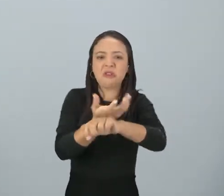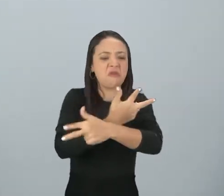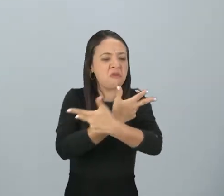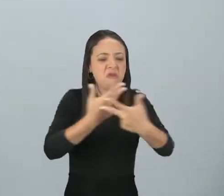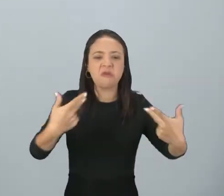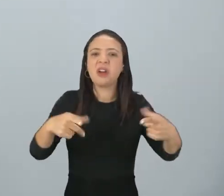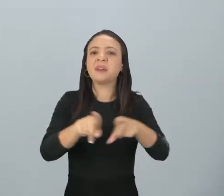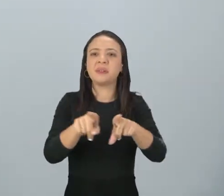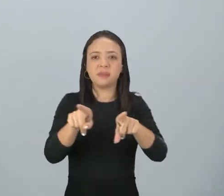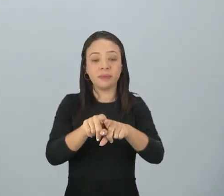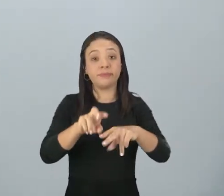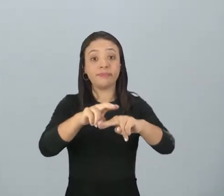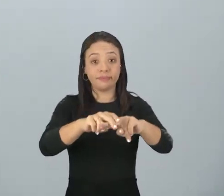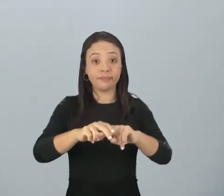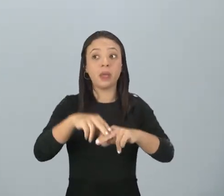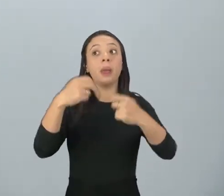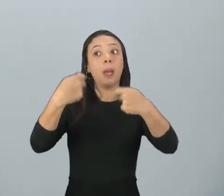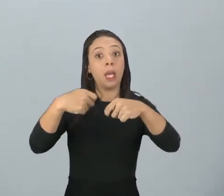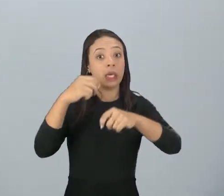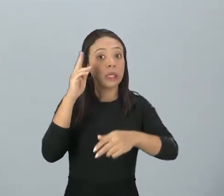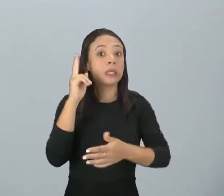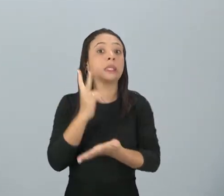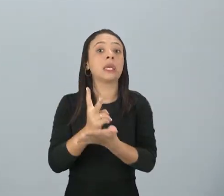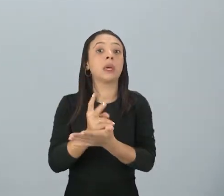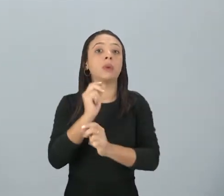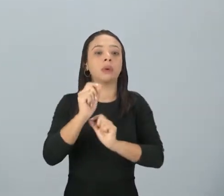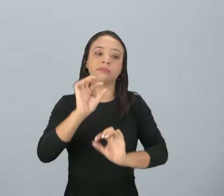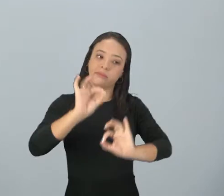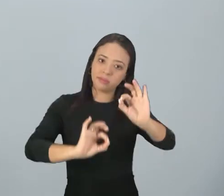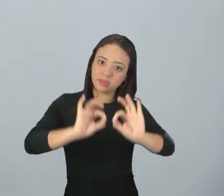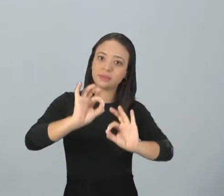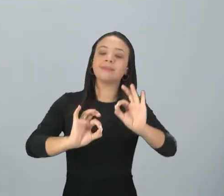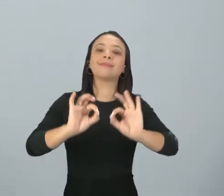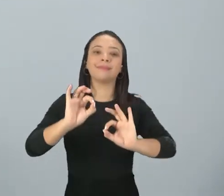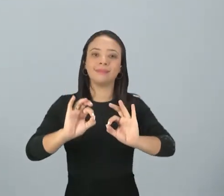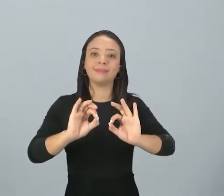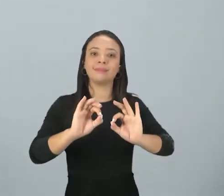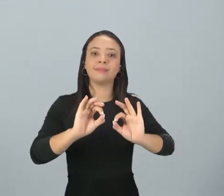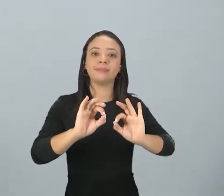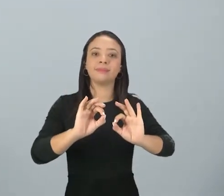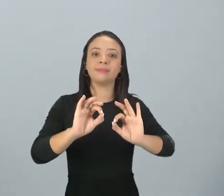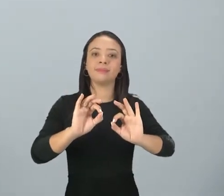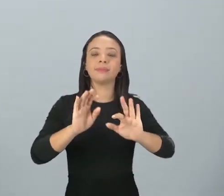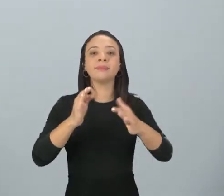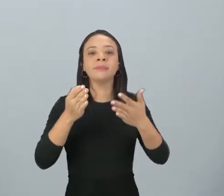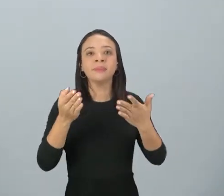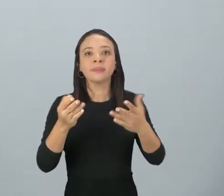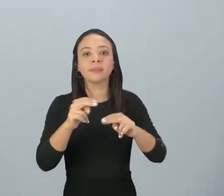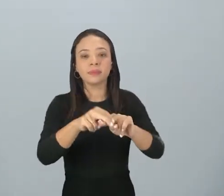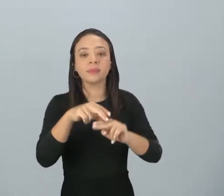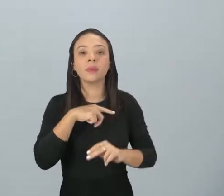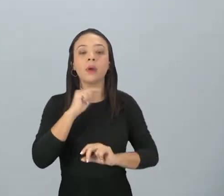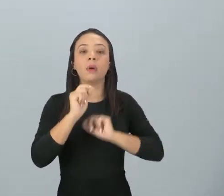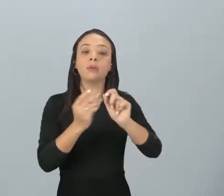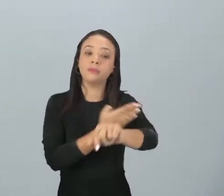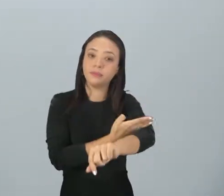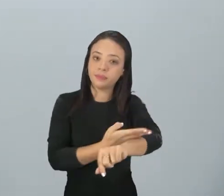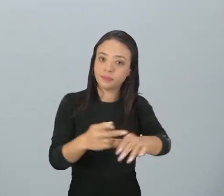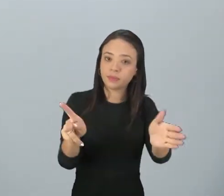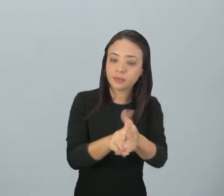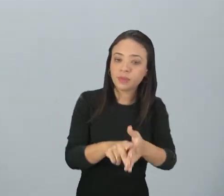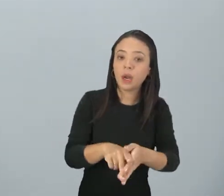ciências, né? Então, para isso sempre devemos tentar nos organizar, tá? Para isso a gente tem nossa rotina, né, e